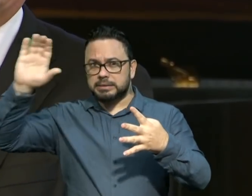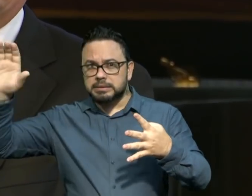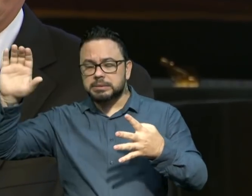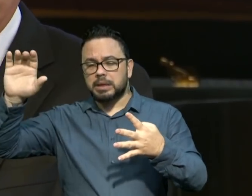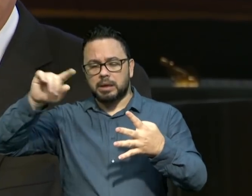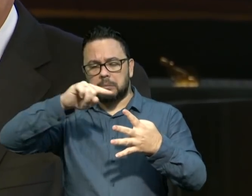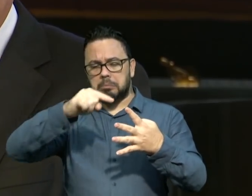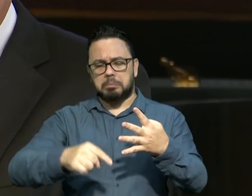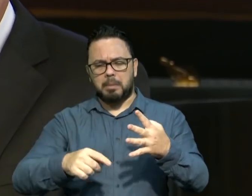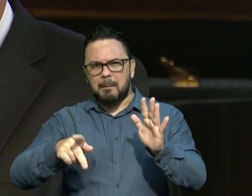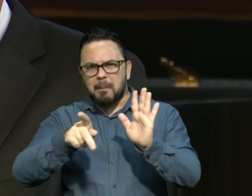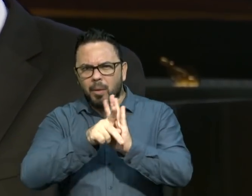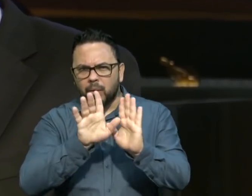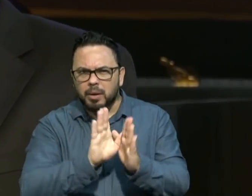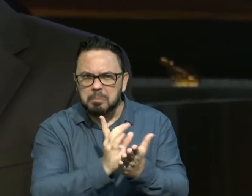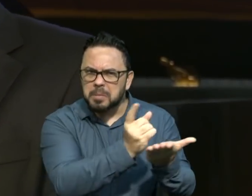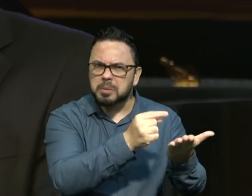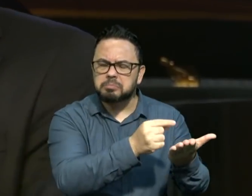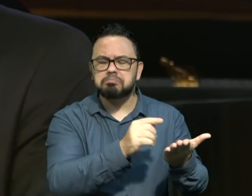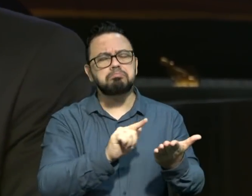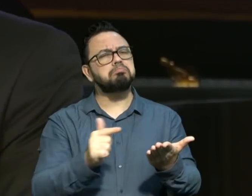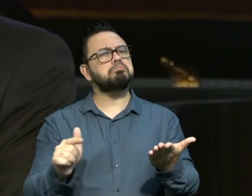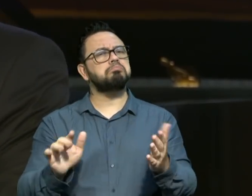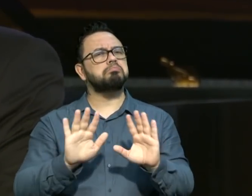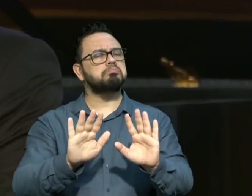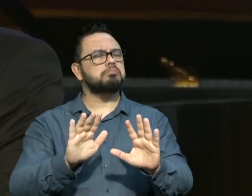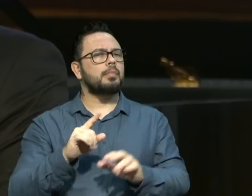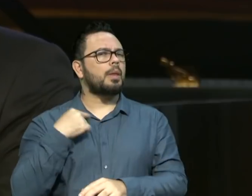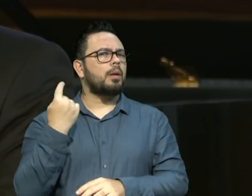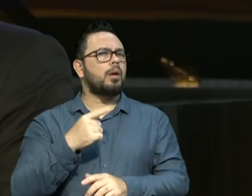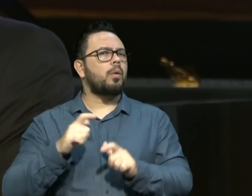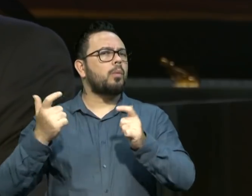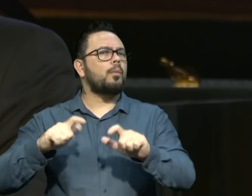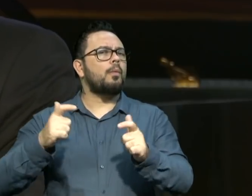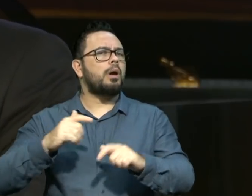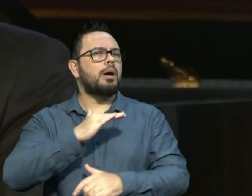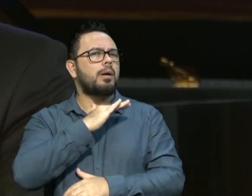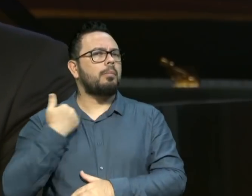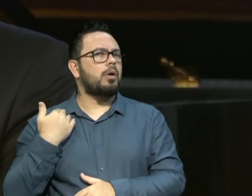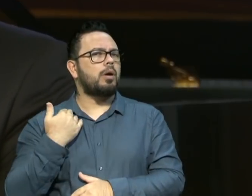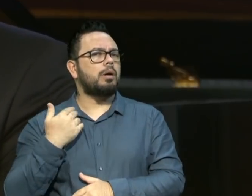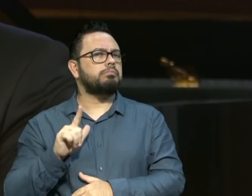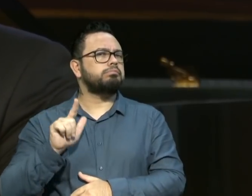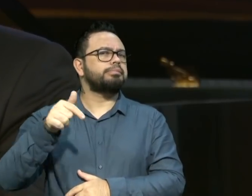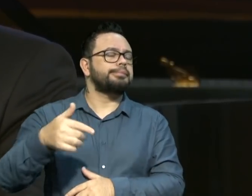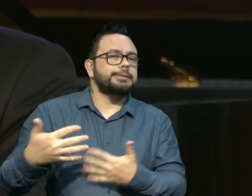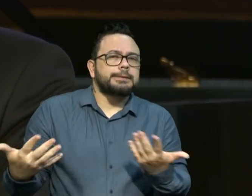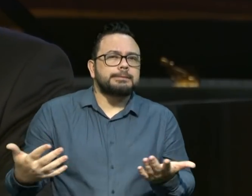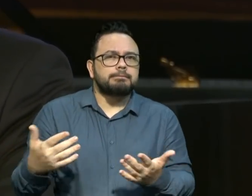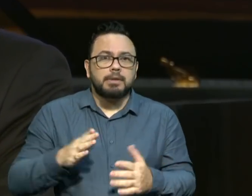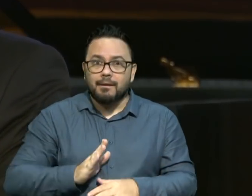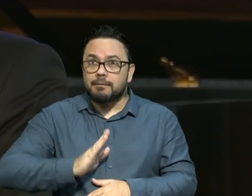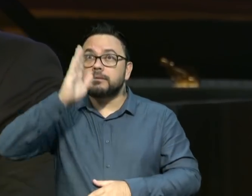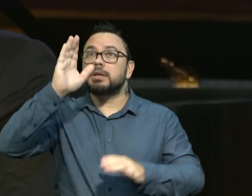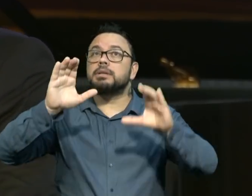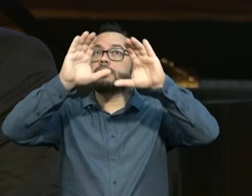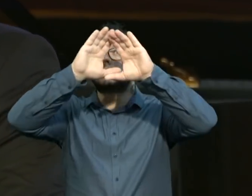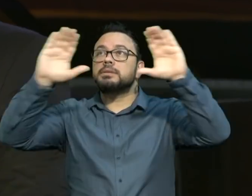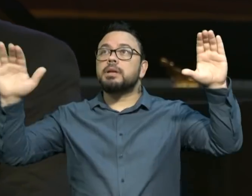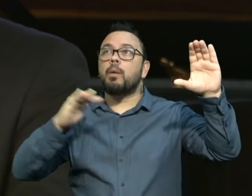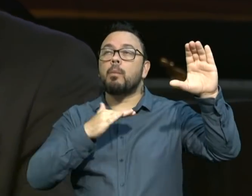bíblicas é muito bem para onde nós iremos para o céu diretamente como muitos pregam não